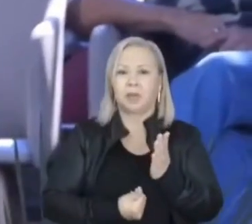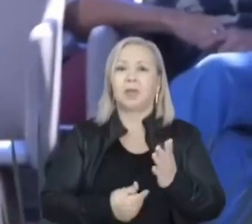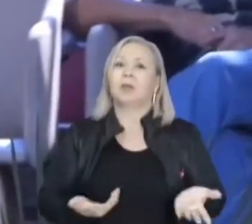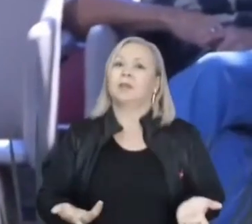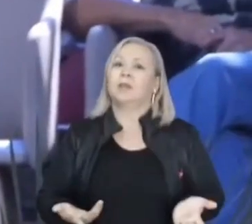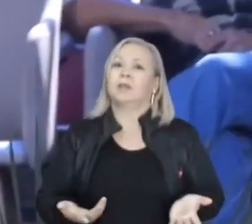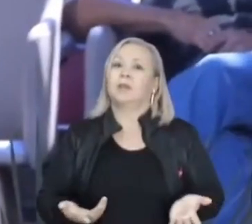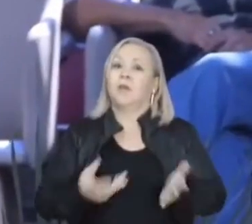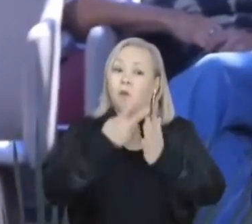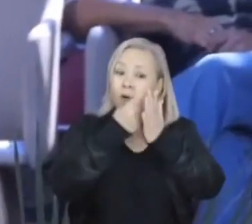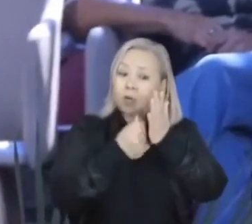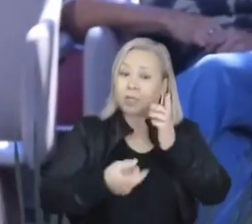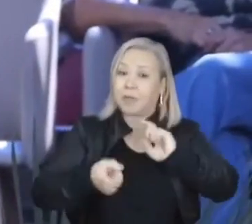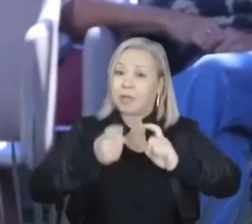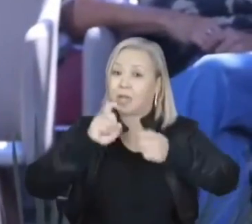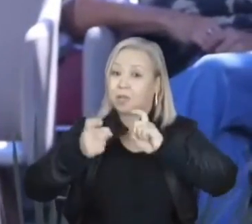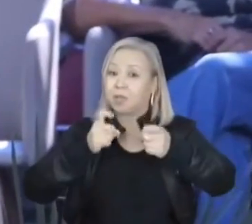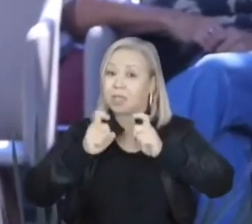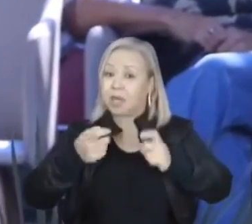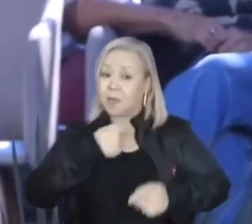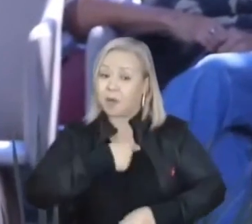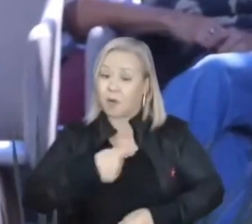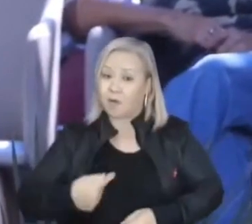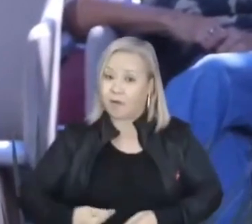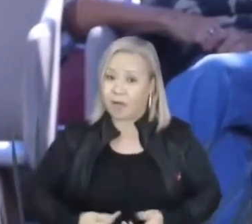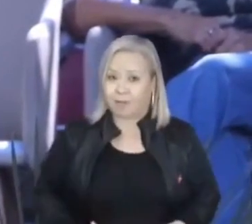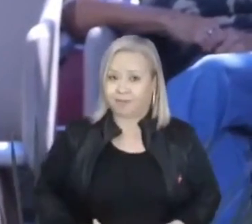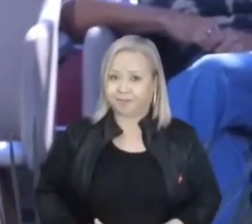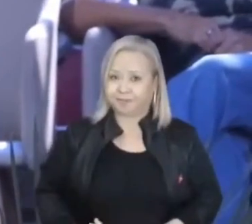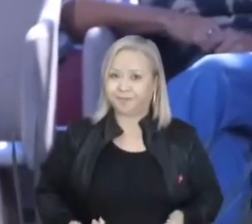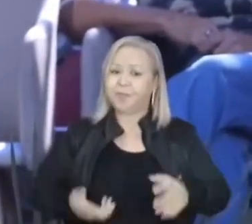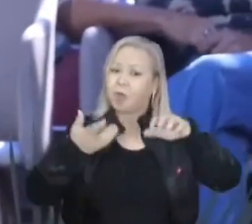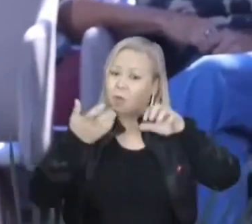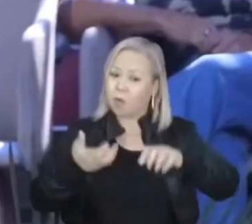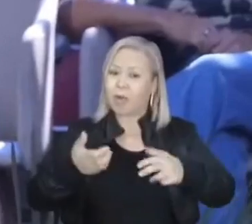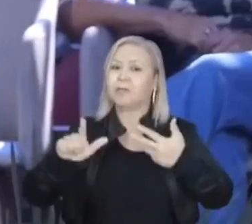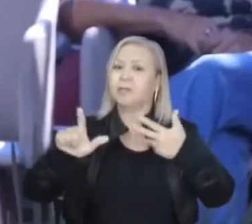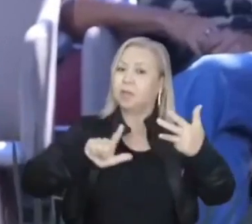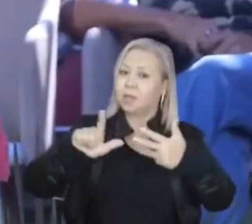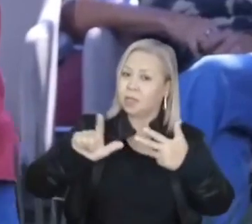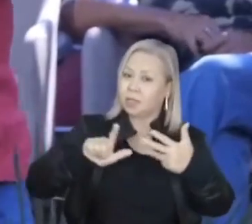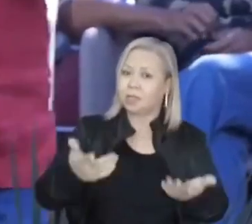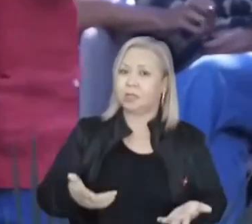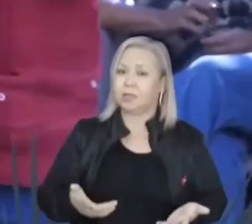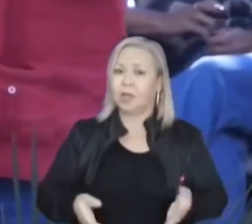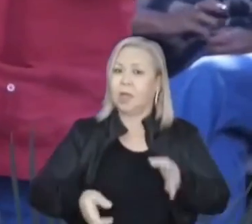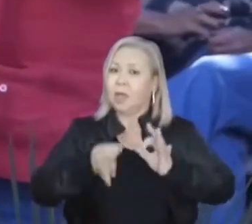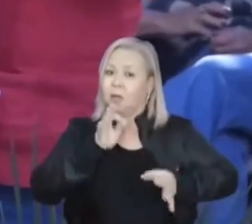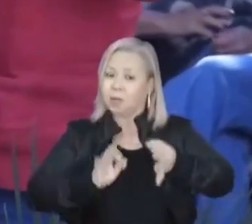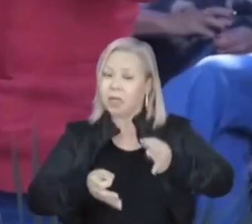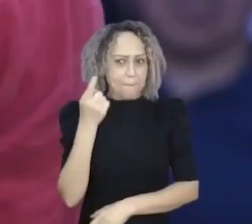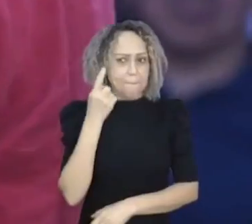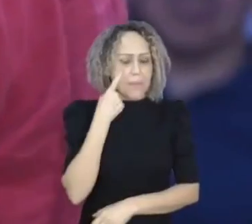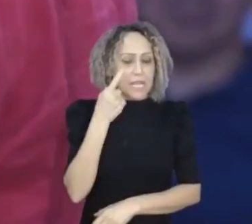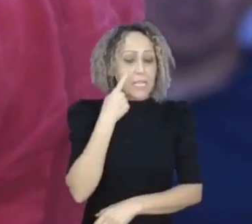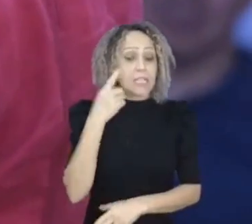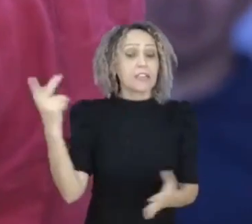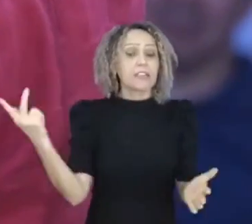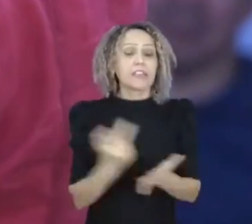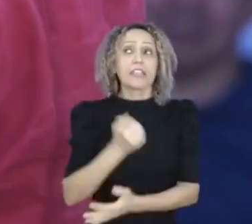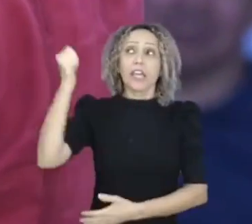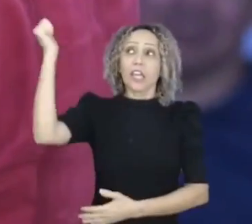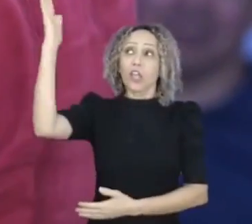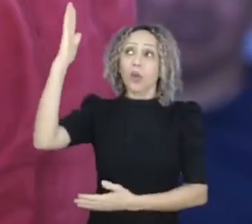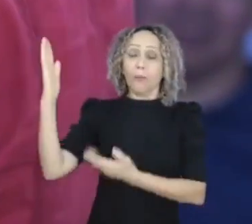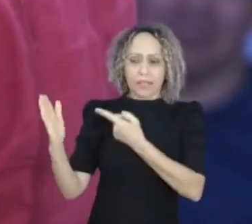O Congresso legisla, o governo administra e a Suprema Corte julga. Hoje está tudo invertido. Quando começou